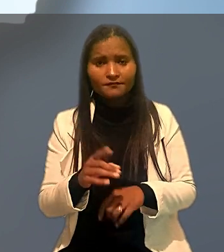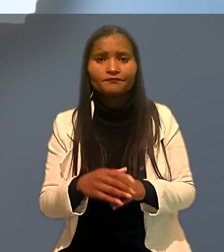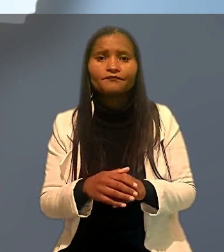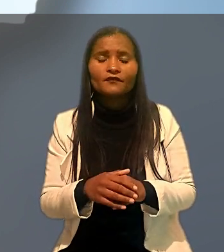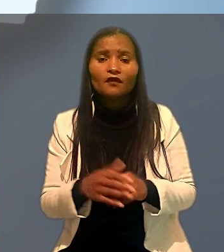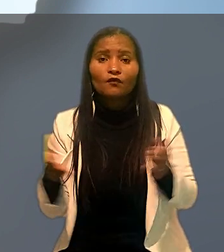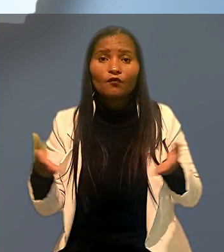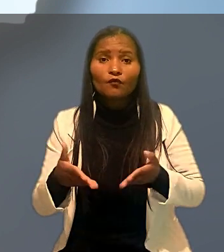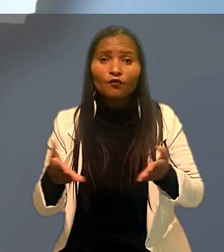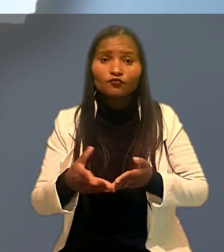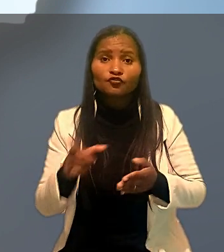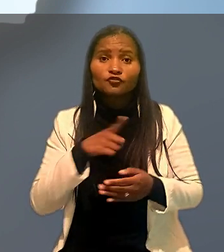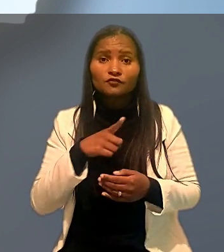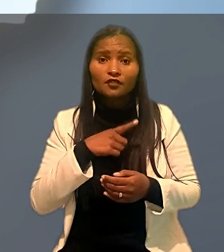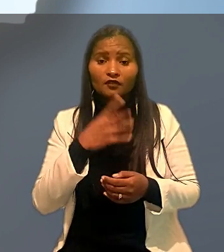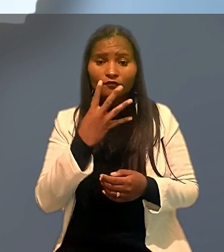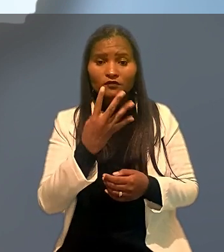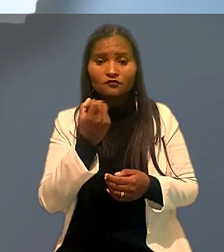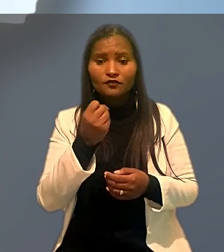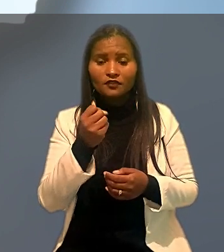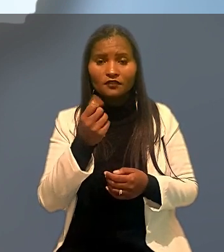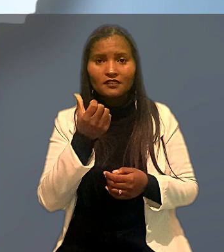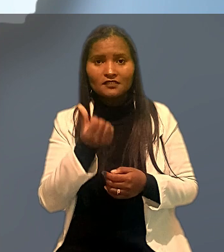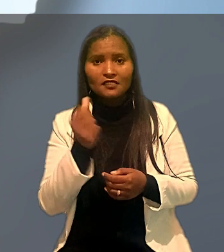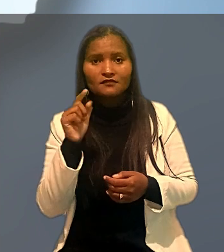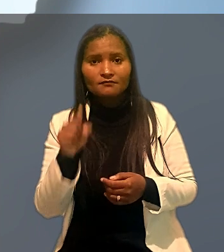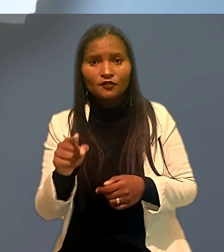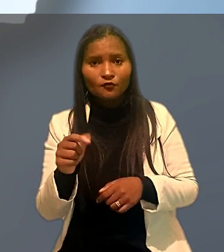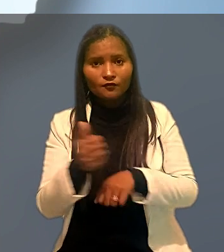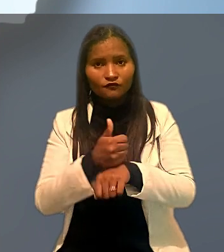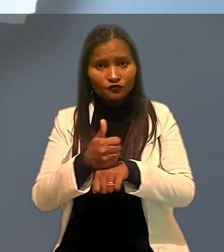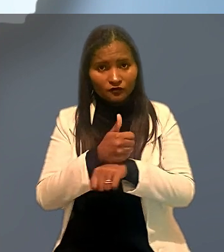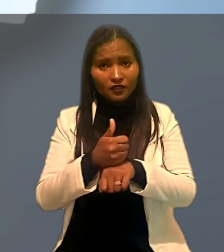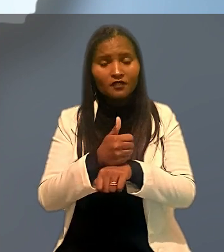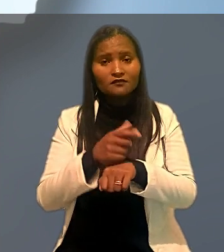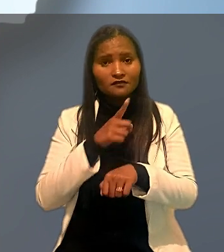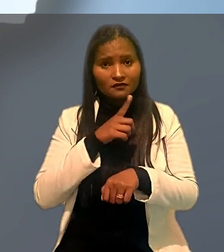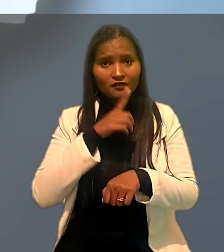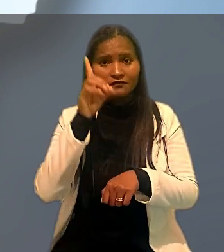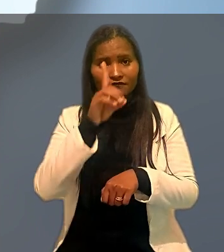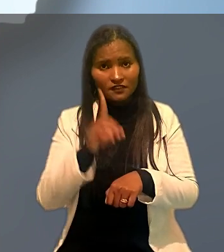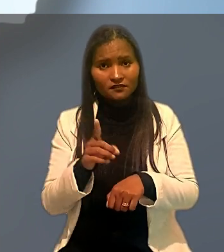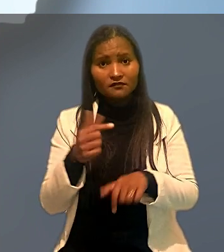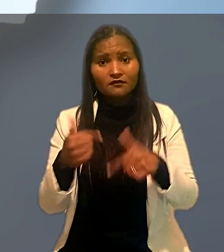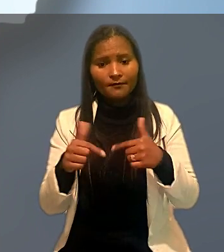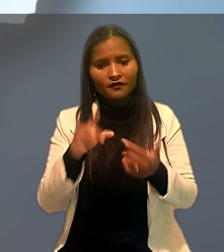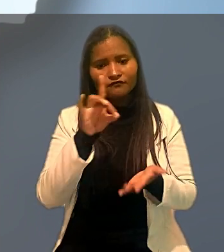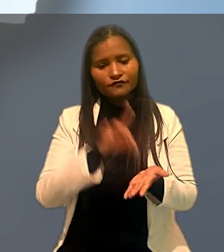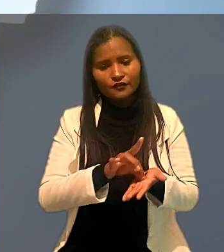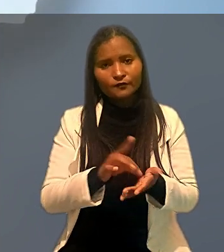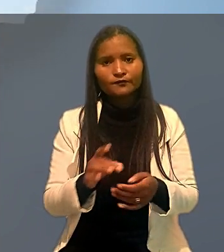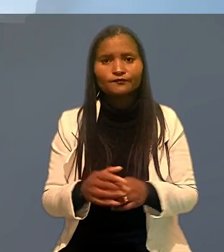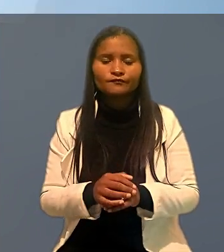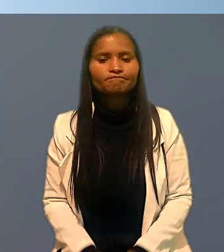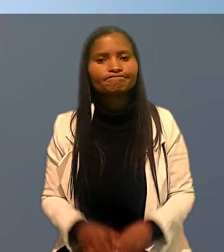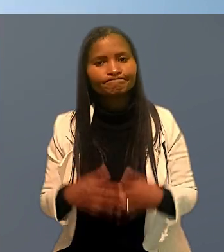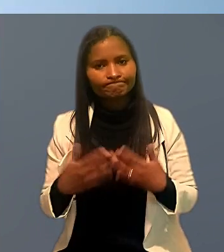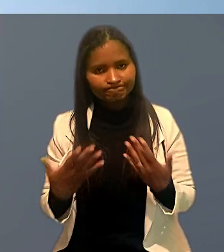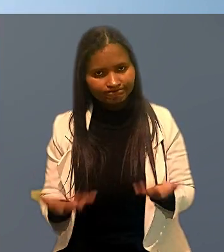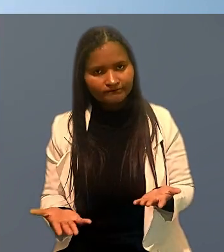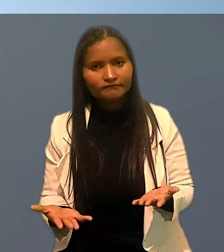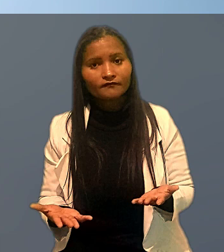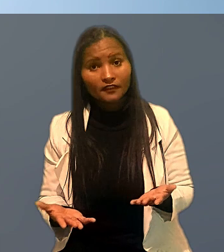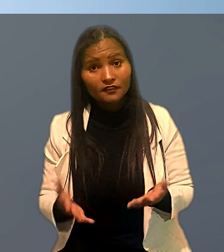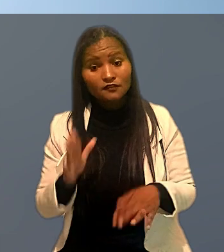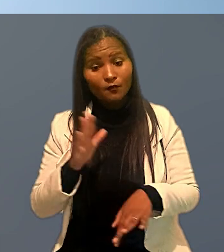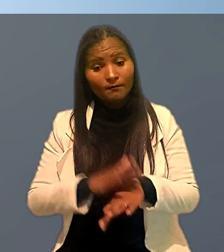de deficiência. Atualmente, existem 486 mil profissionais com deficiência em trabalhos formais.